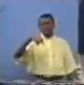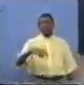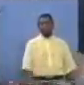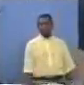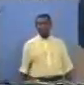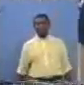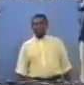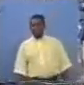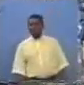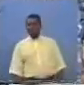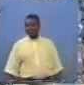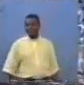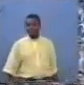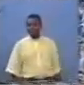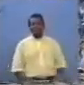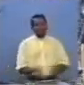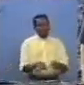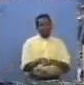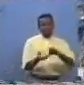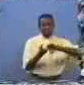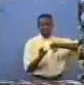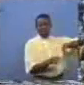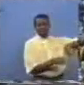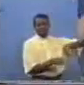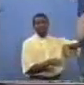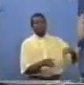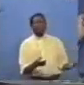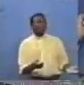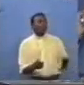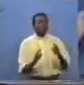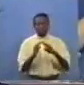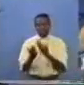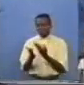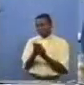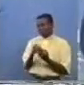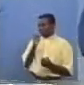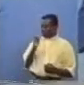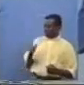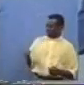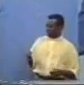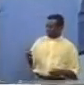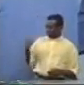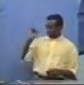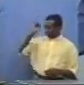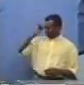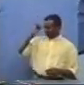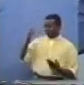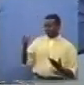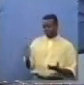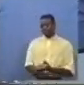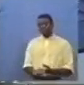de medalha. Aquela menina cega, que ganhou 2 medalhas de ouro para o Brasil,